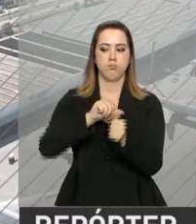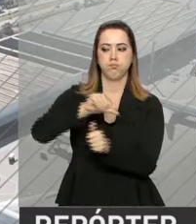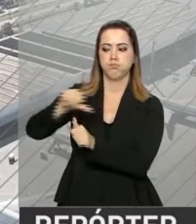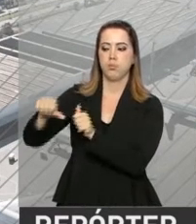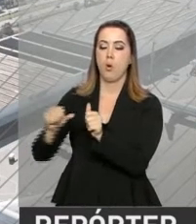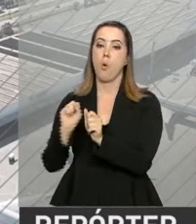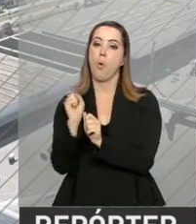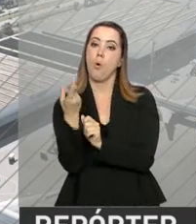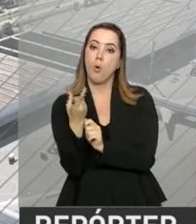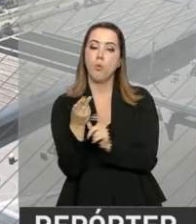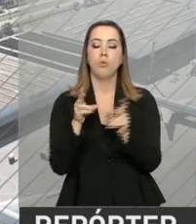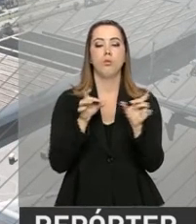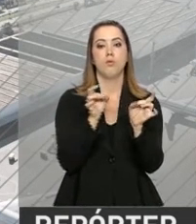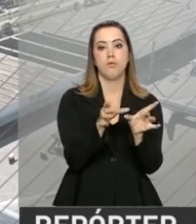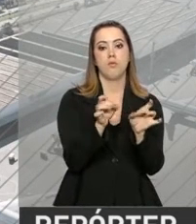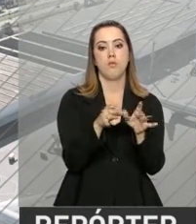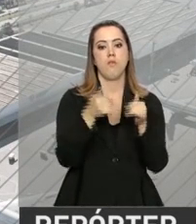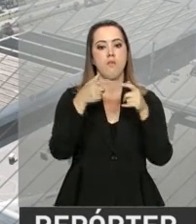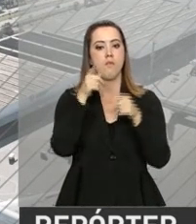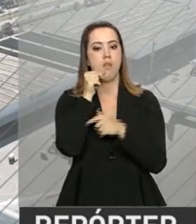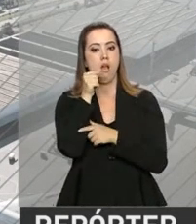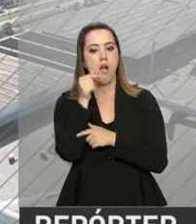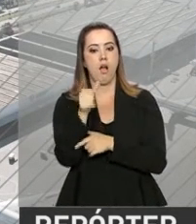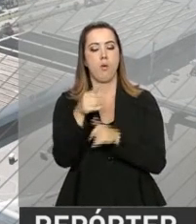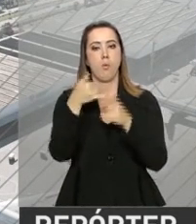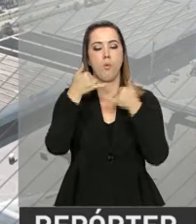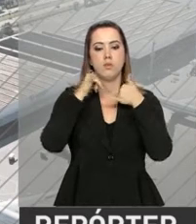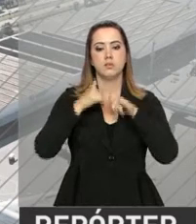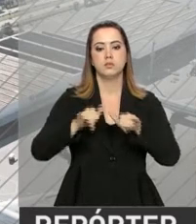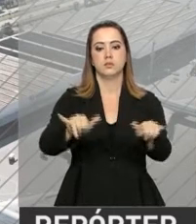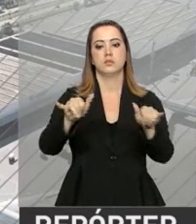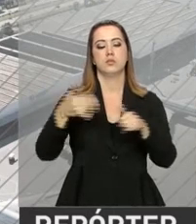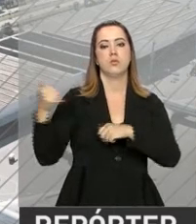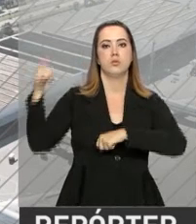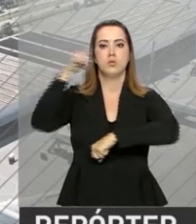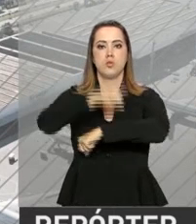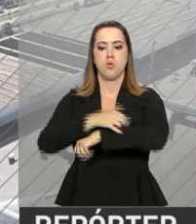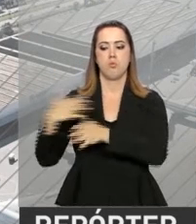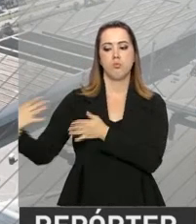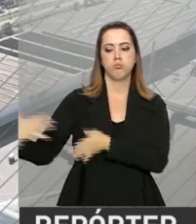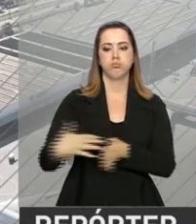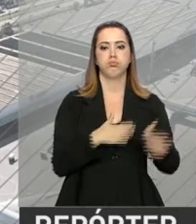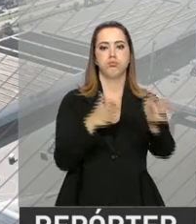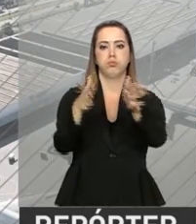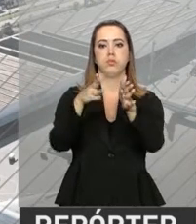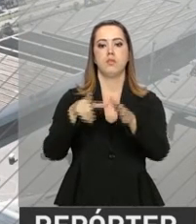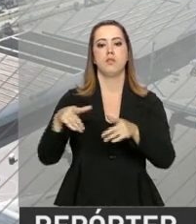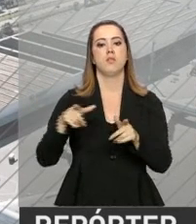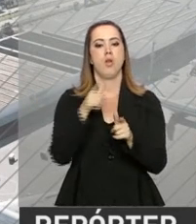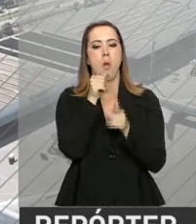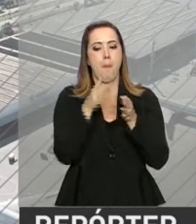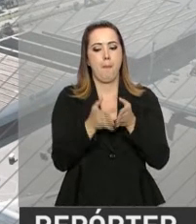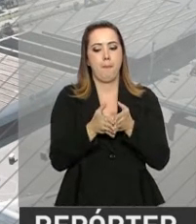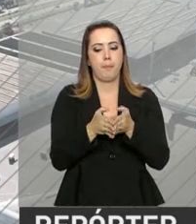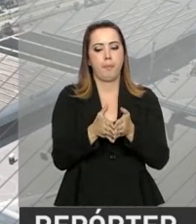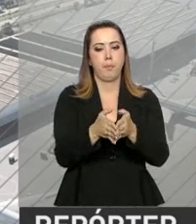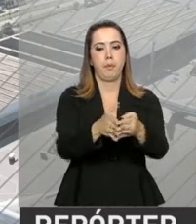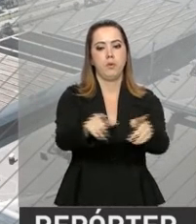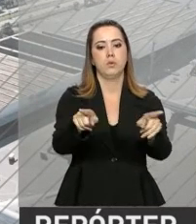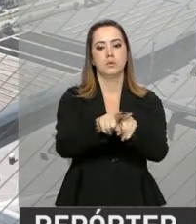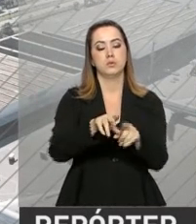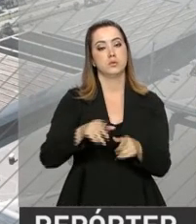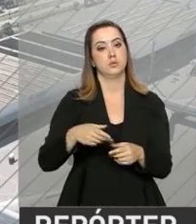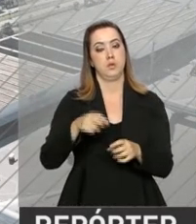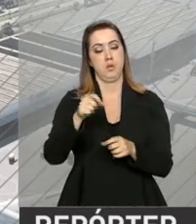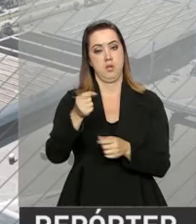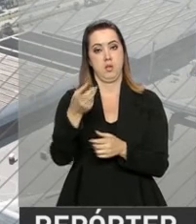nas áreas de energia água tratamento de esgoto aeroportos rodovias portos ferrovias e mineração